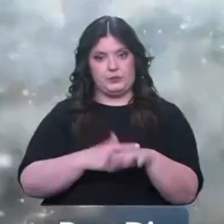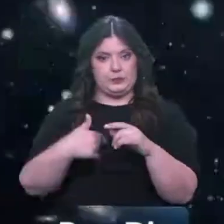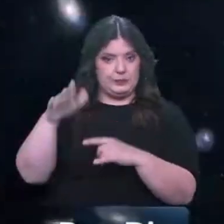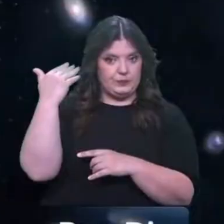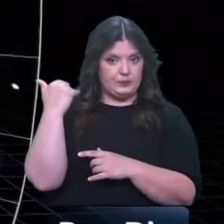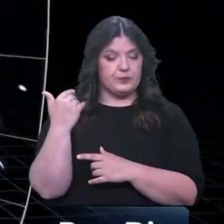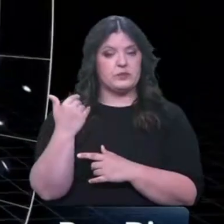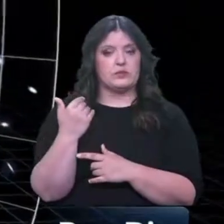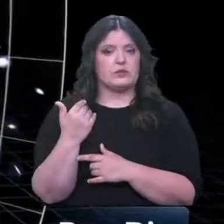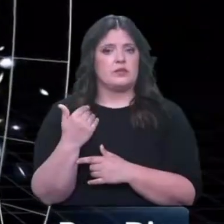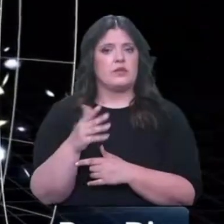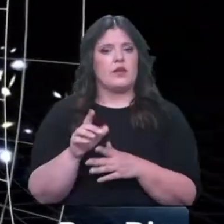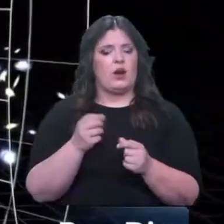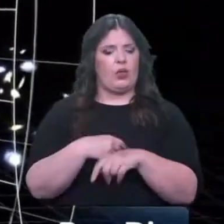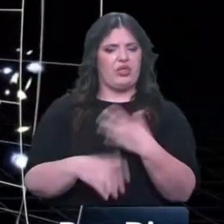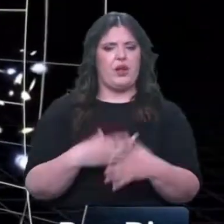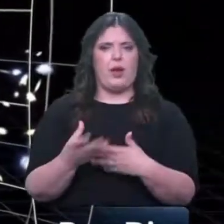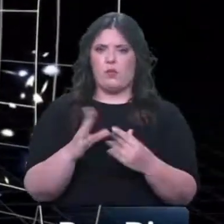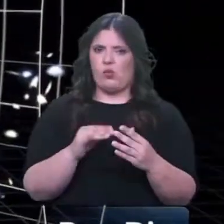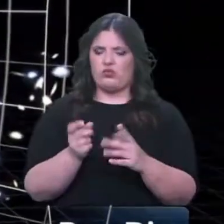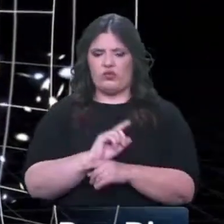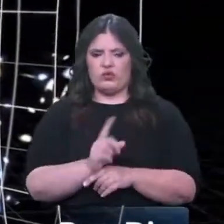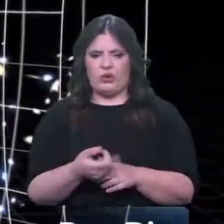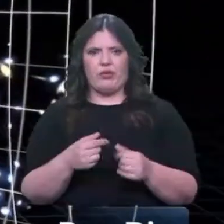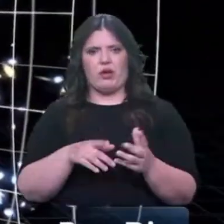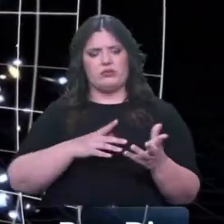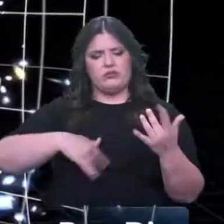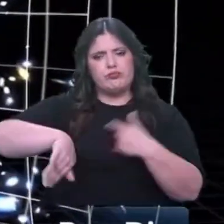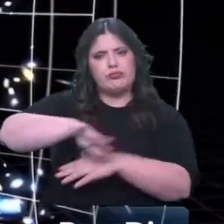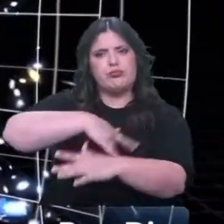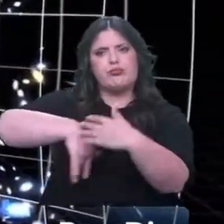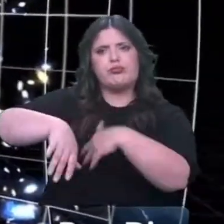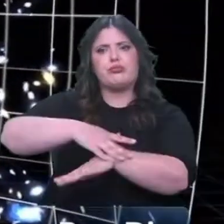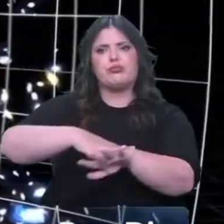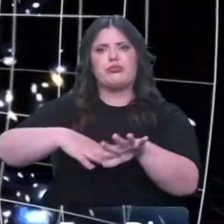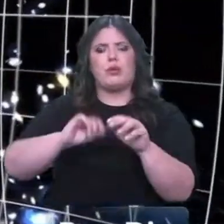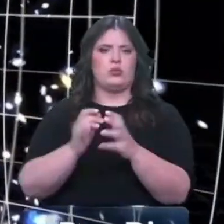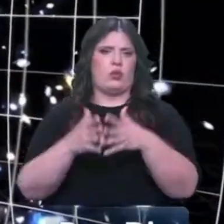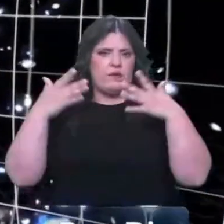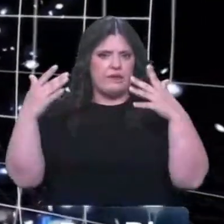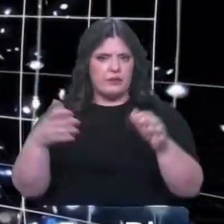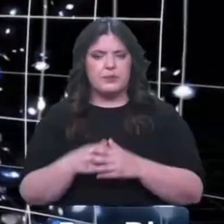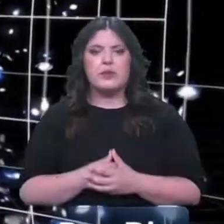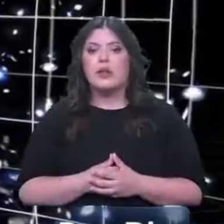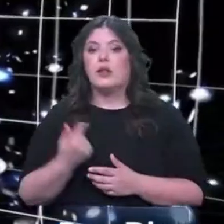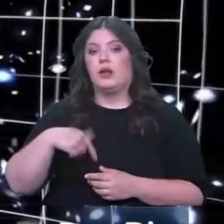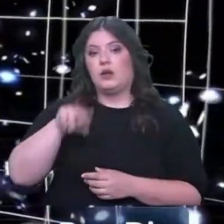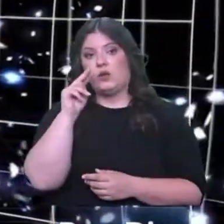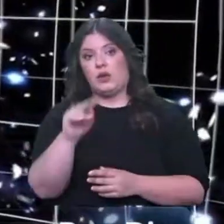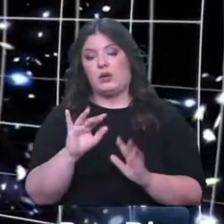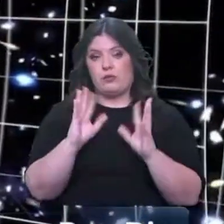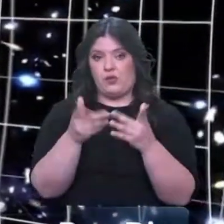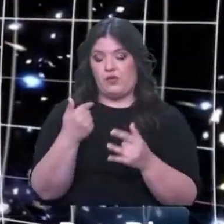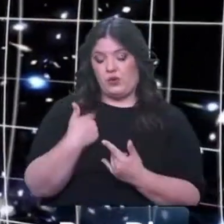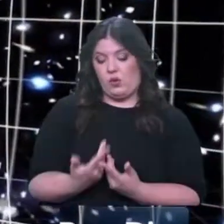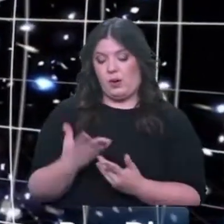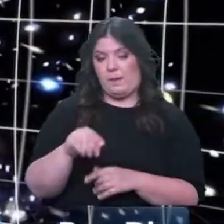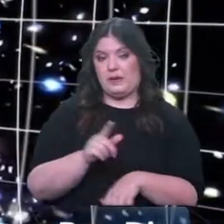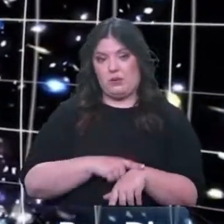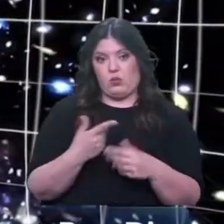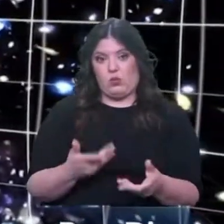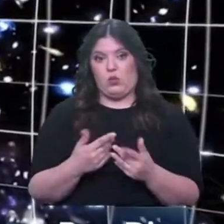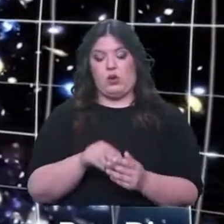universo seriam galáxias muito dinâmicas, com velocidades de rotação muito elevadas. Nós olhamos para o universo agora mais do nosso